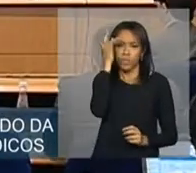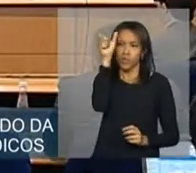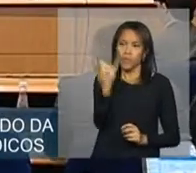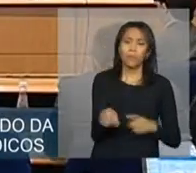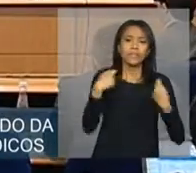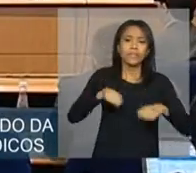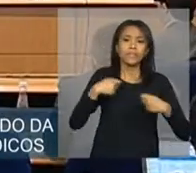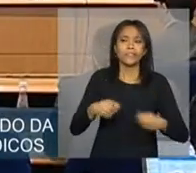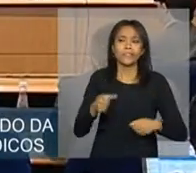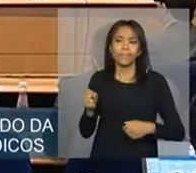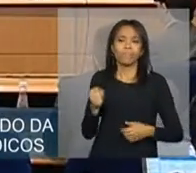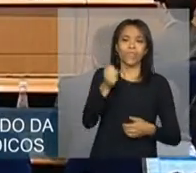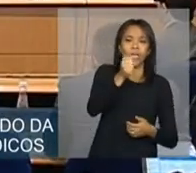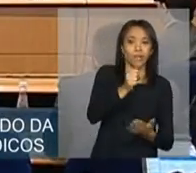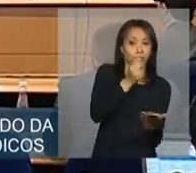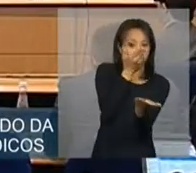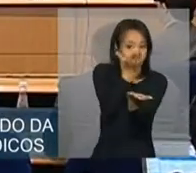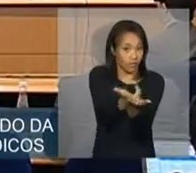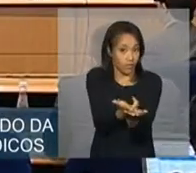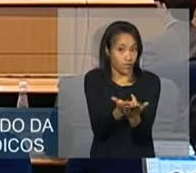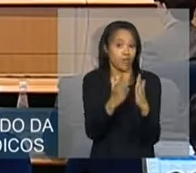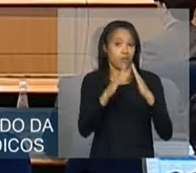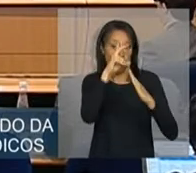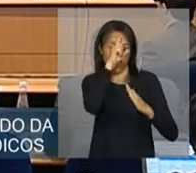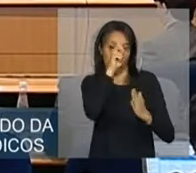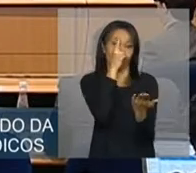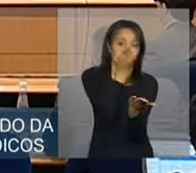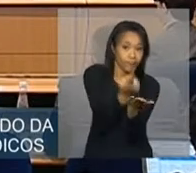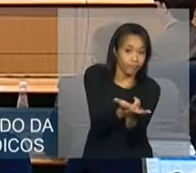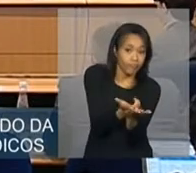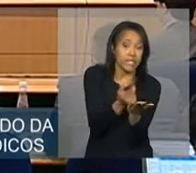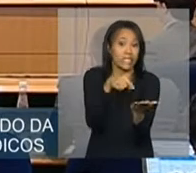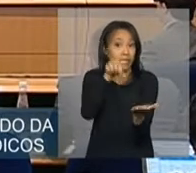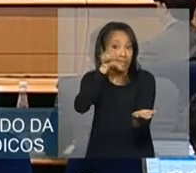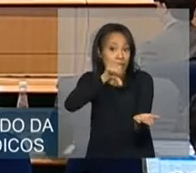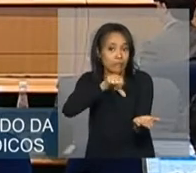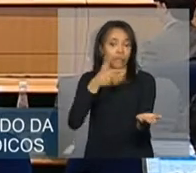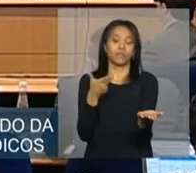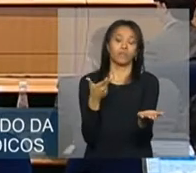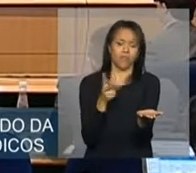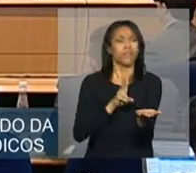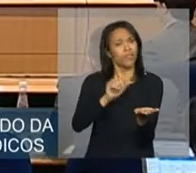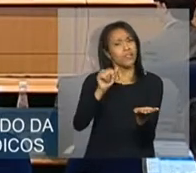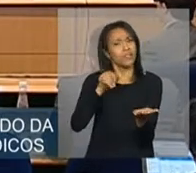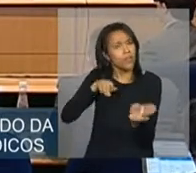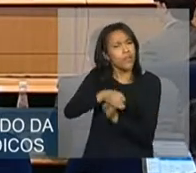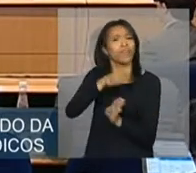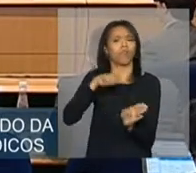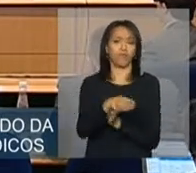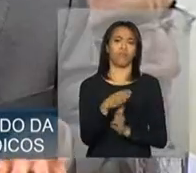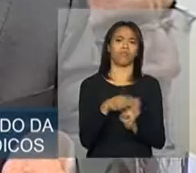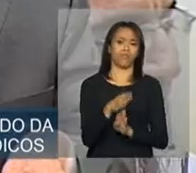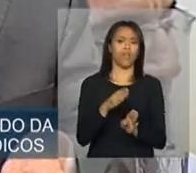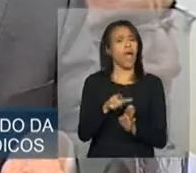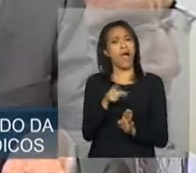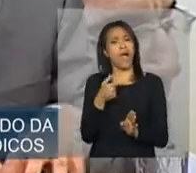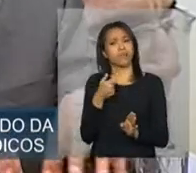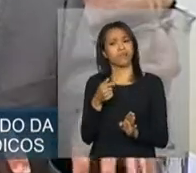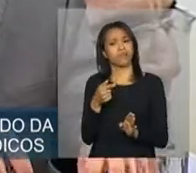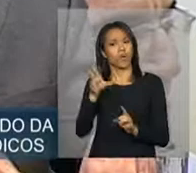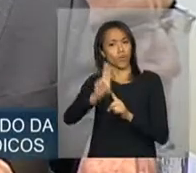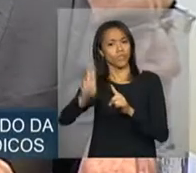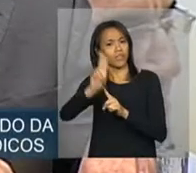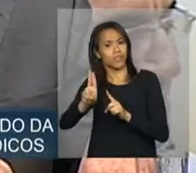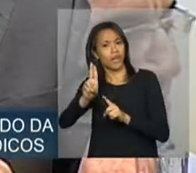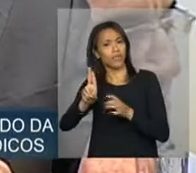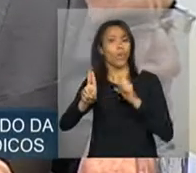de uma internação de um do quadro mais grave Tá certo então vai ter uns luz no encaminhamento não nossa está vinculado à universidade a